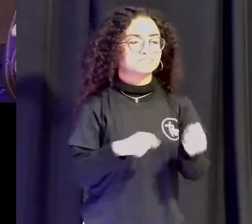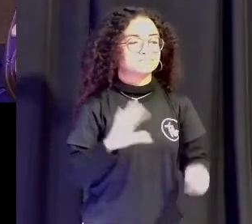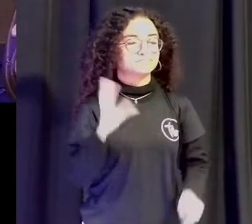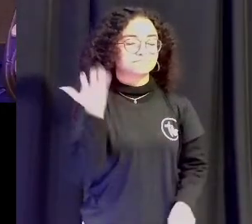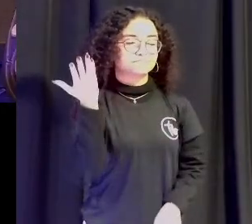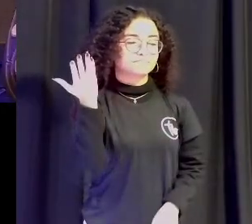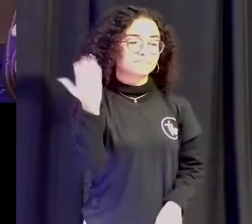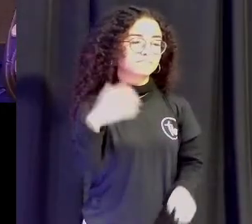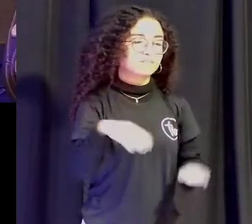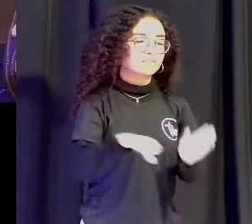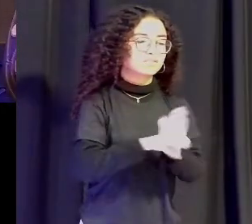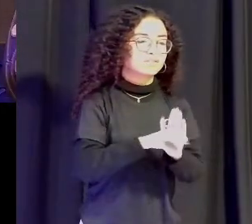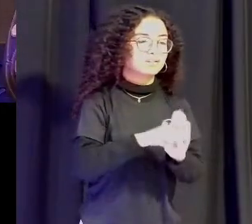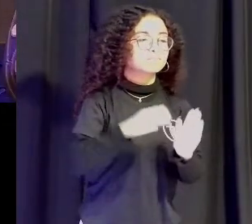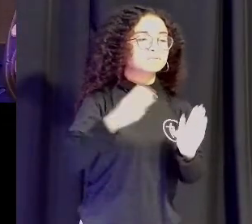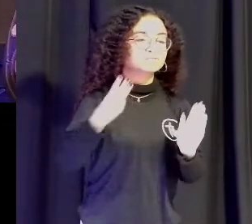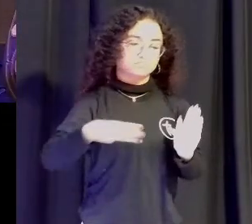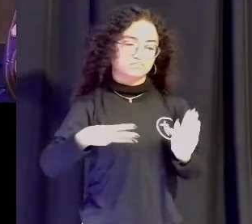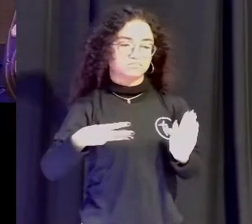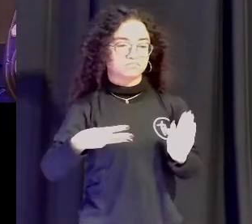3.